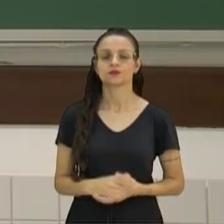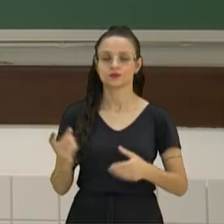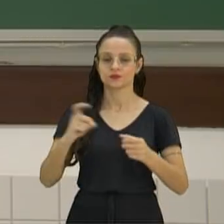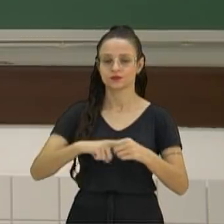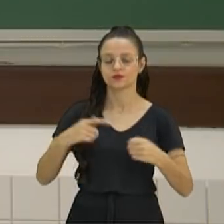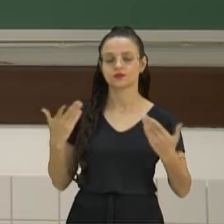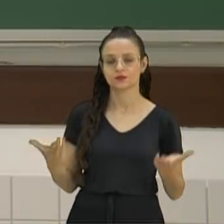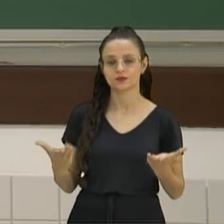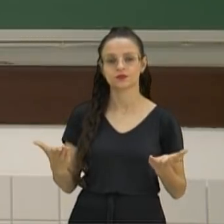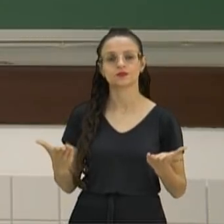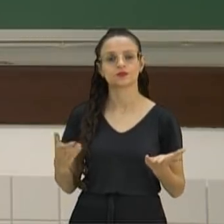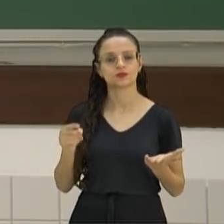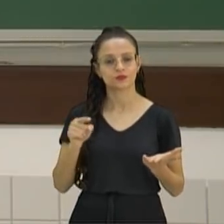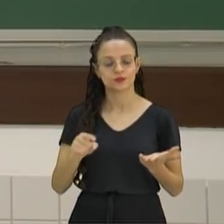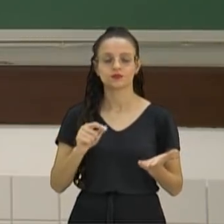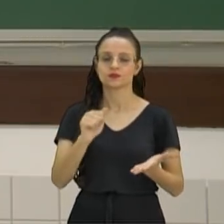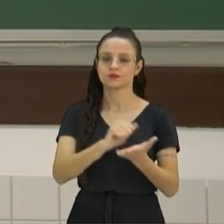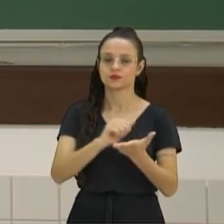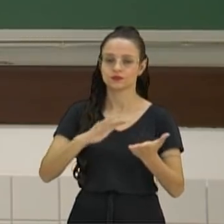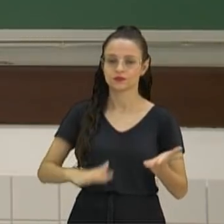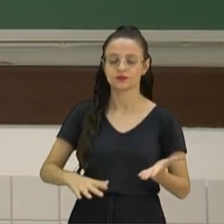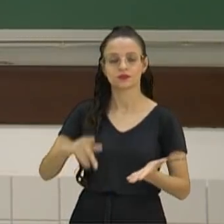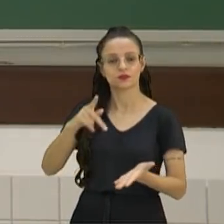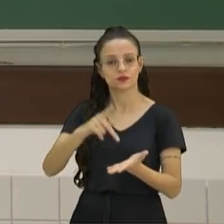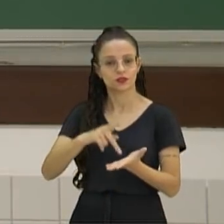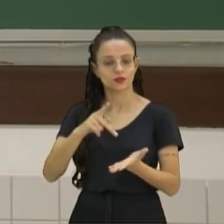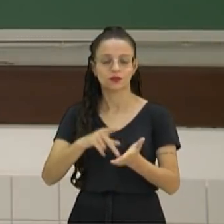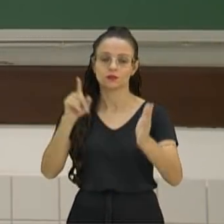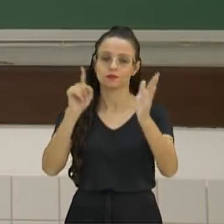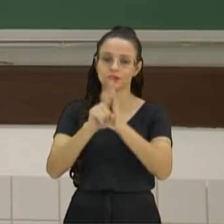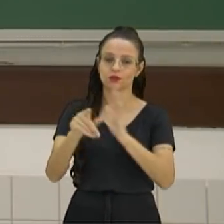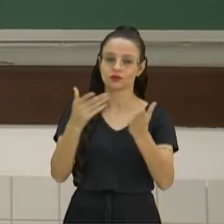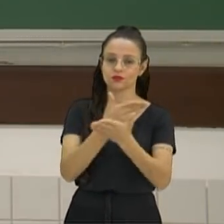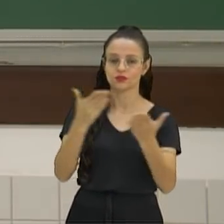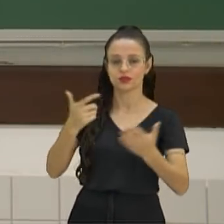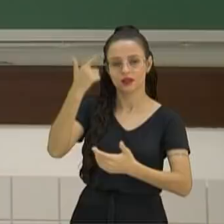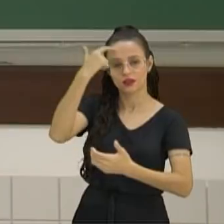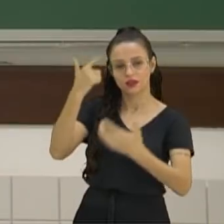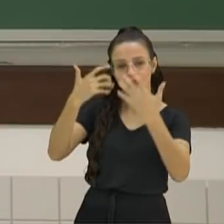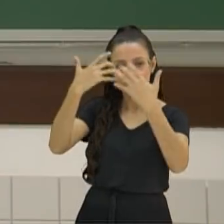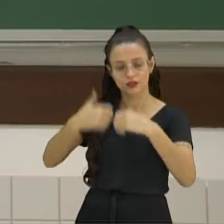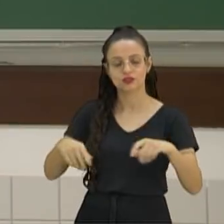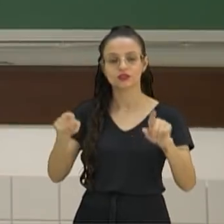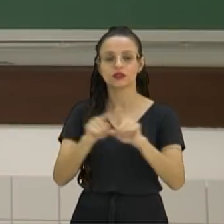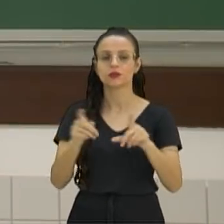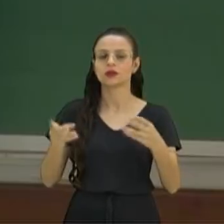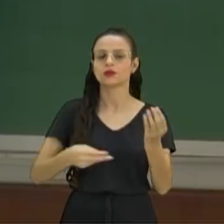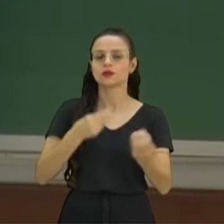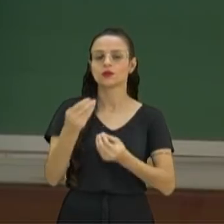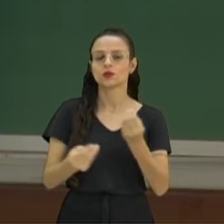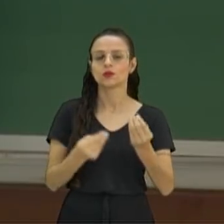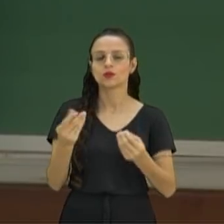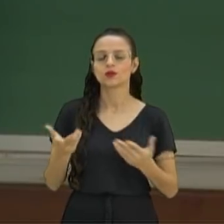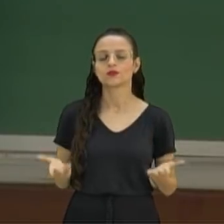Voltamos ali então com o exercício, na verdade uma perguntinha ali para a gente refletir também a maneira como